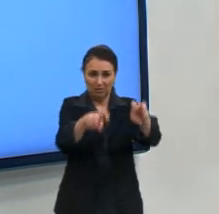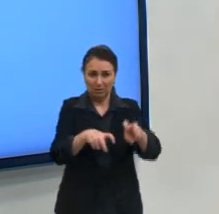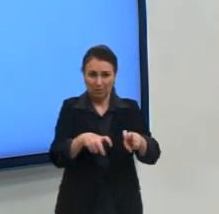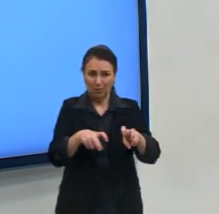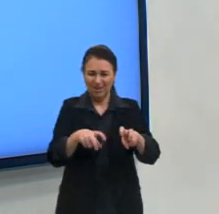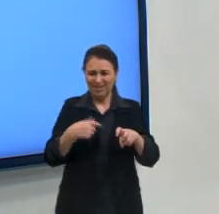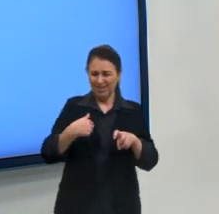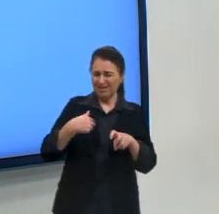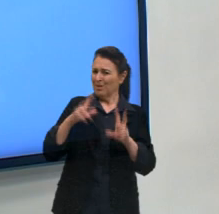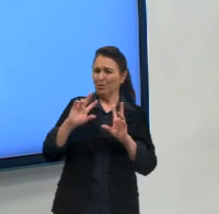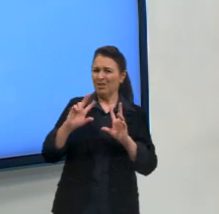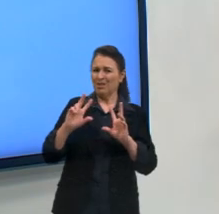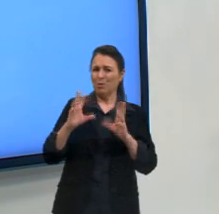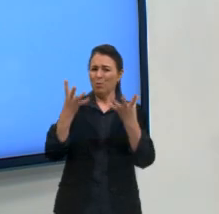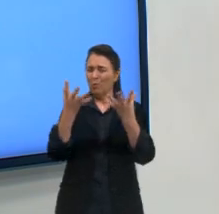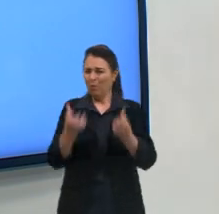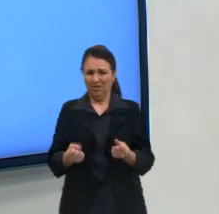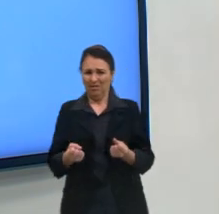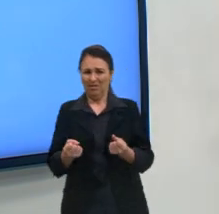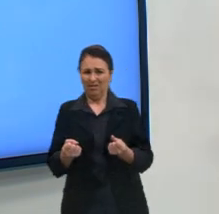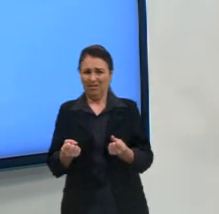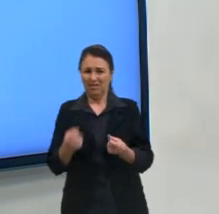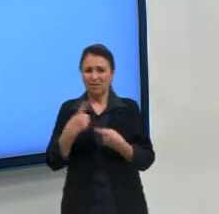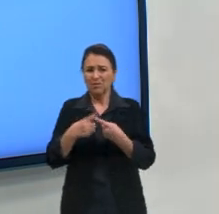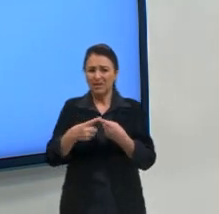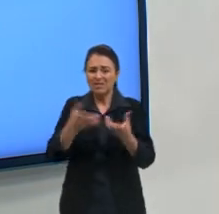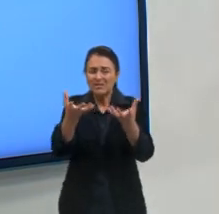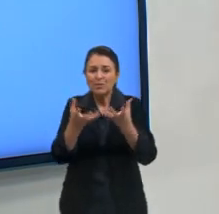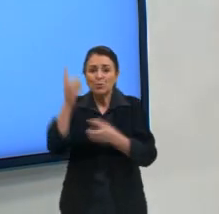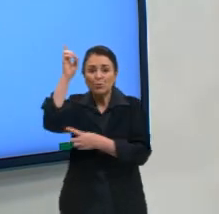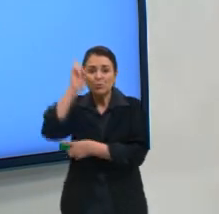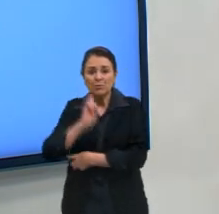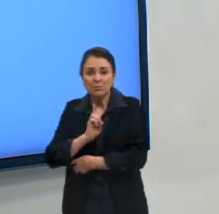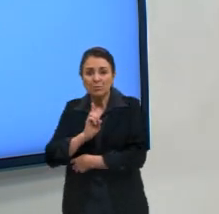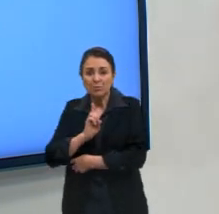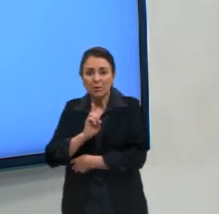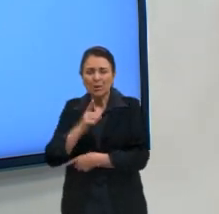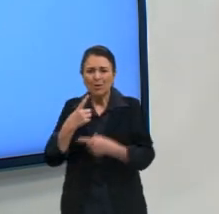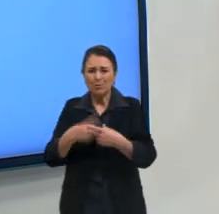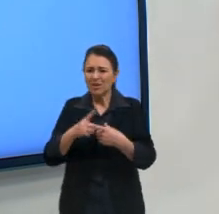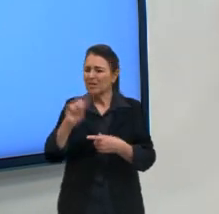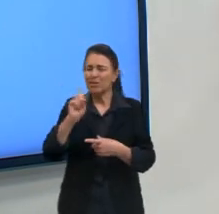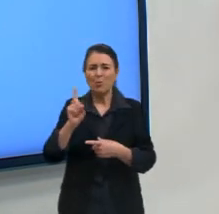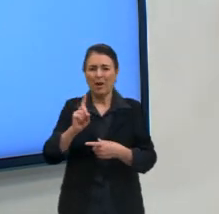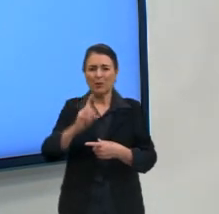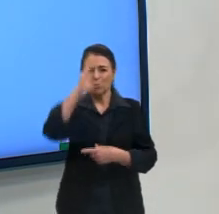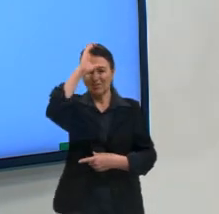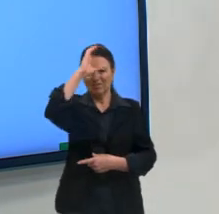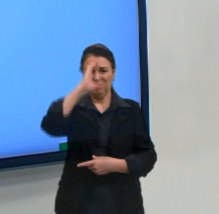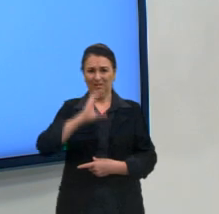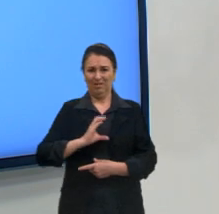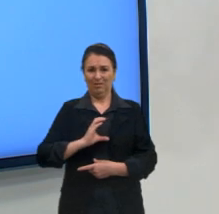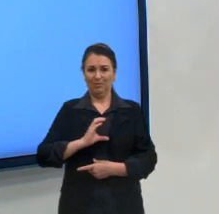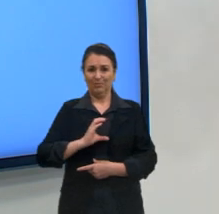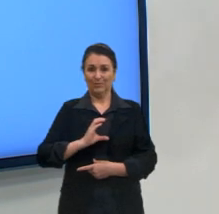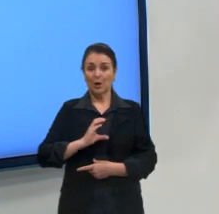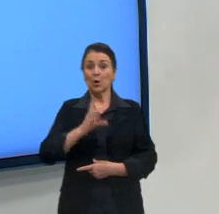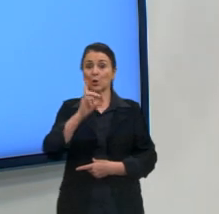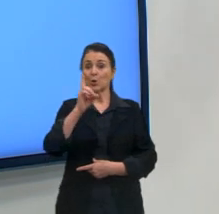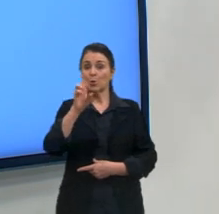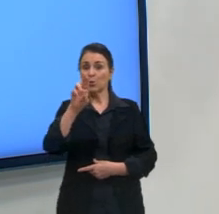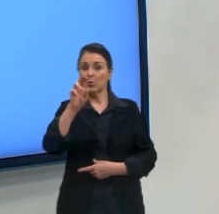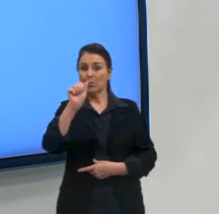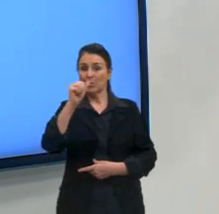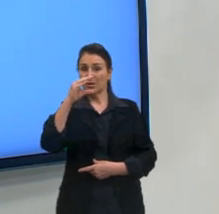fazerem as ações Então para que eles tivessem direitos né que eles não eram tratados como cidadãos e o buraco ele vai ter um lado